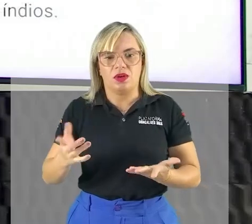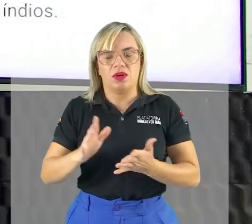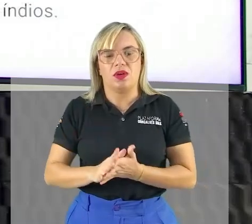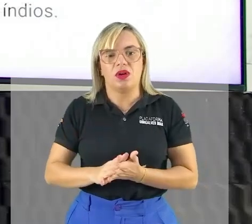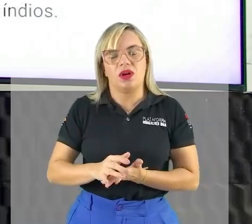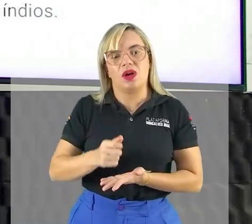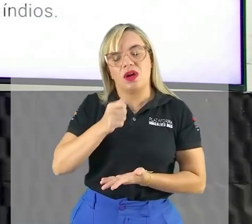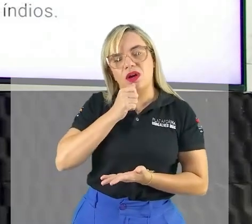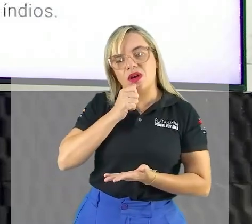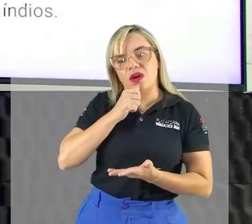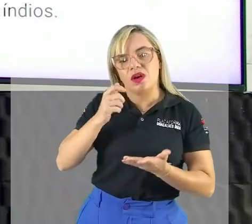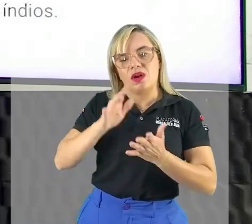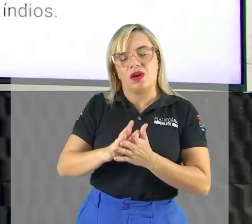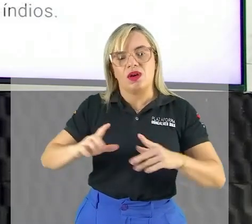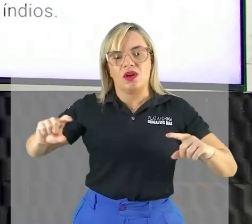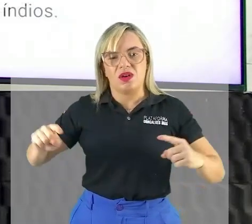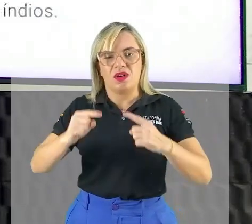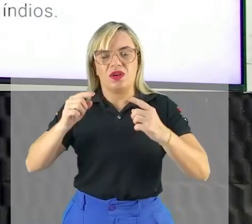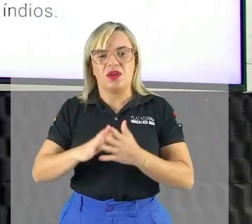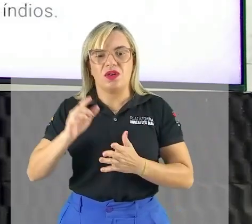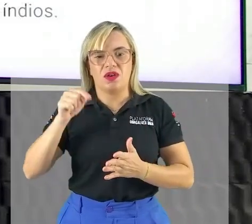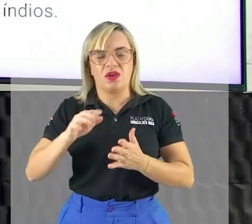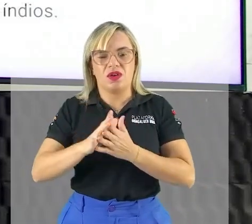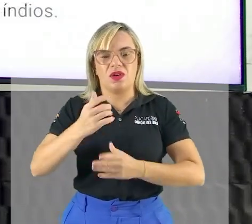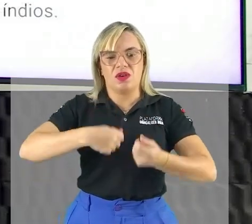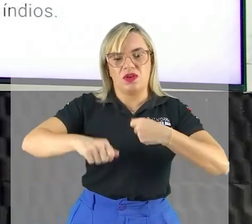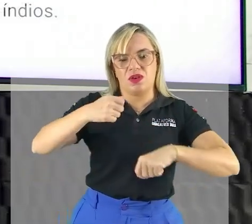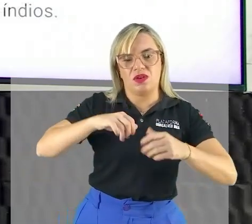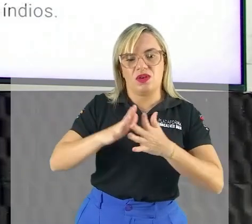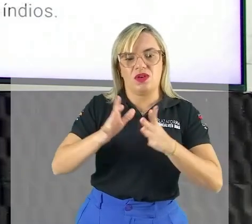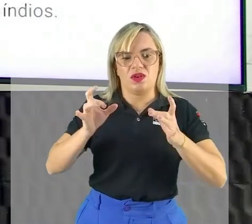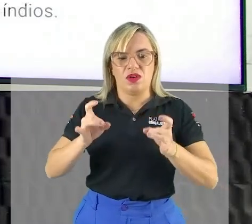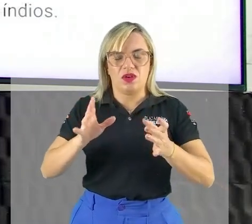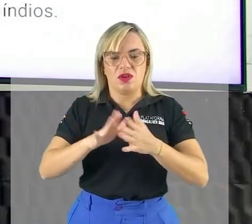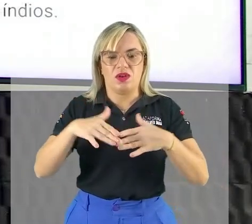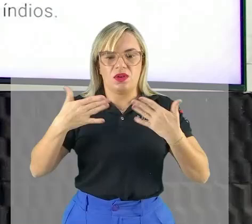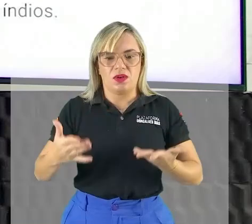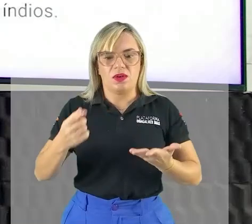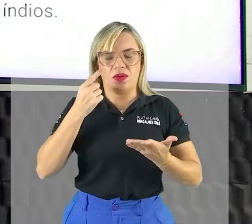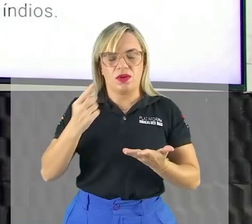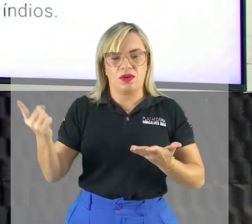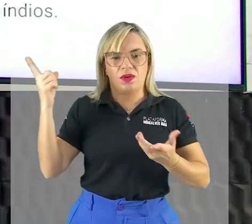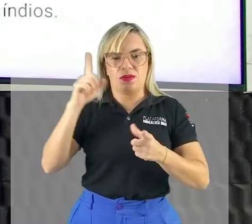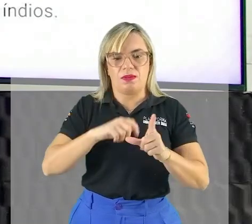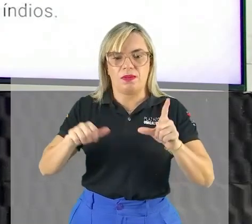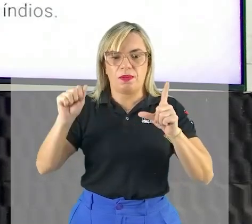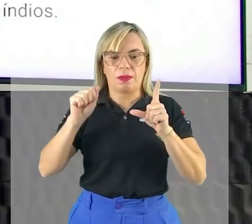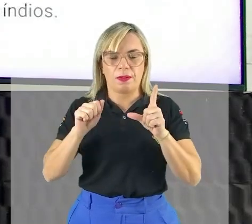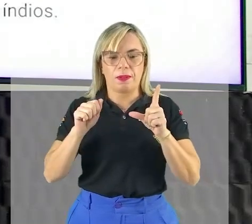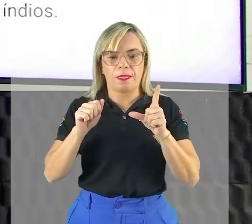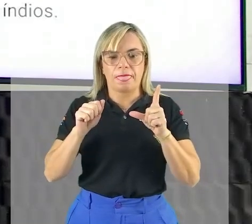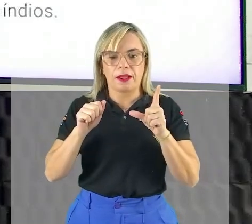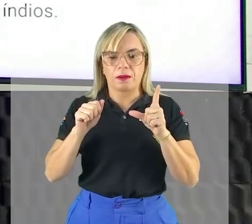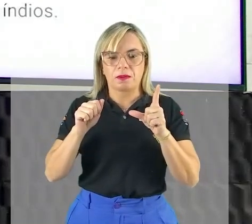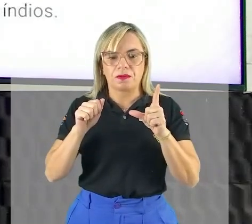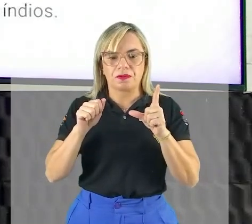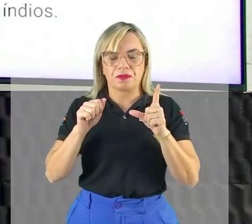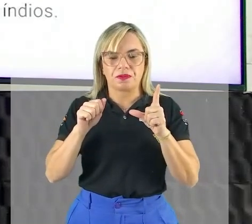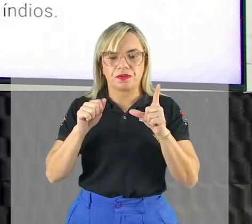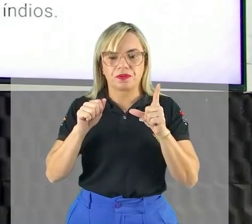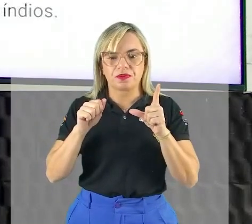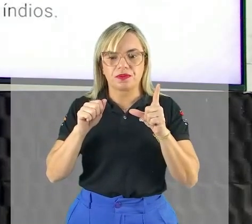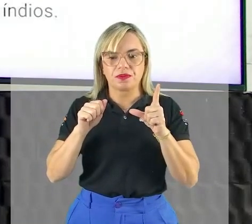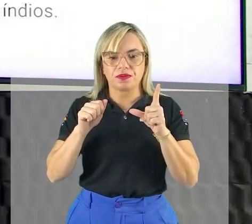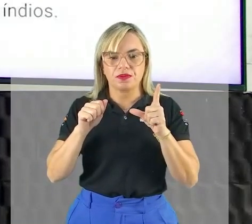contro contra a esse ponto econômico específico tá então letra A ao descontentamento com a